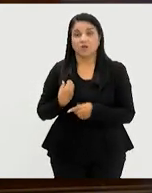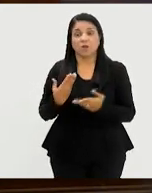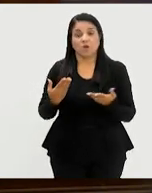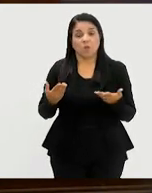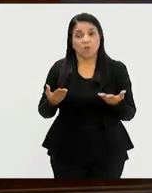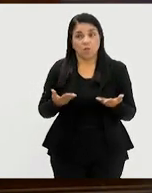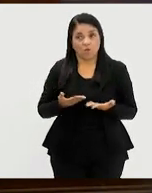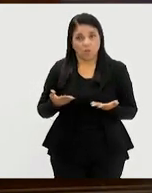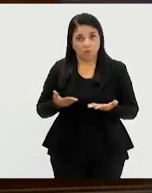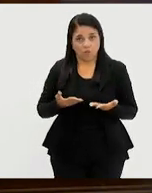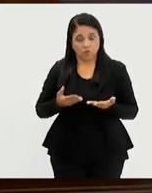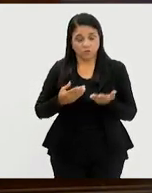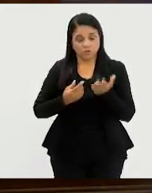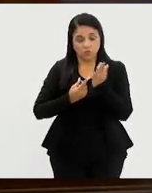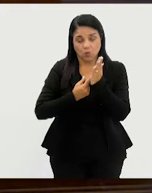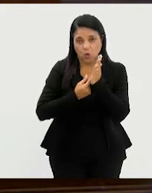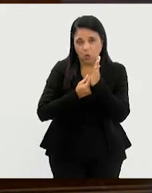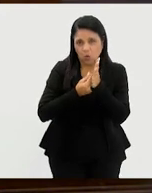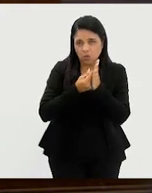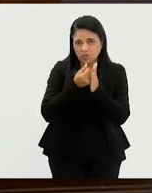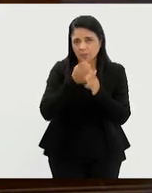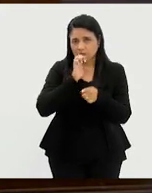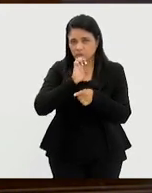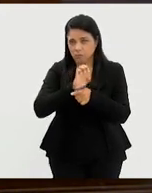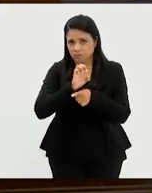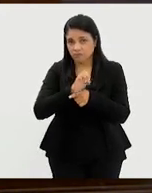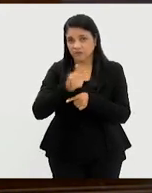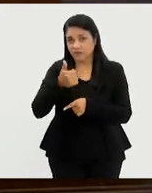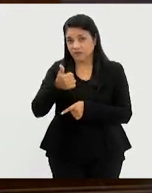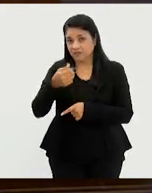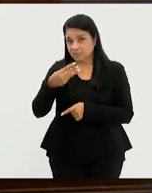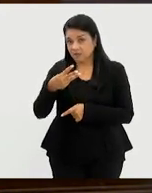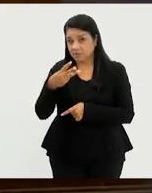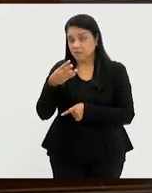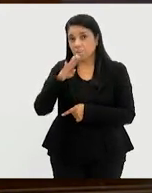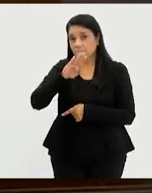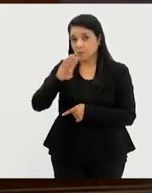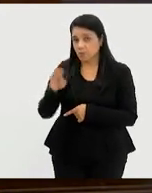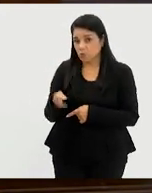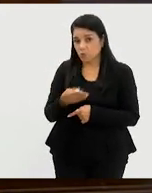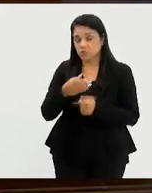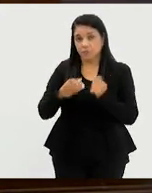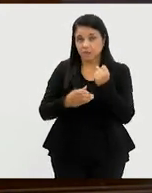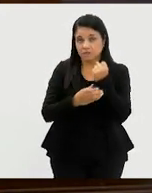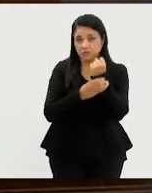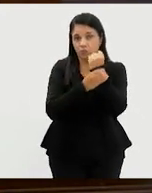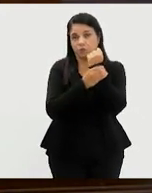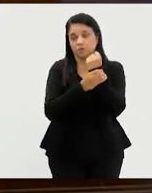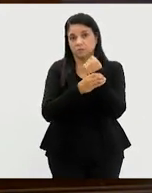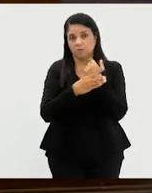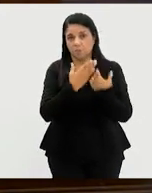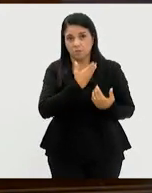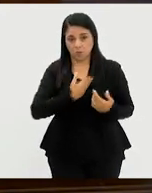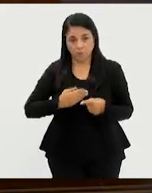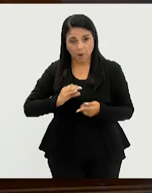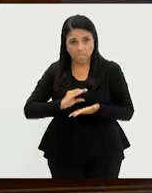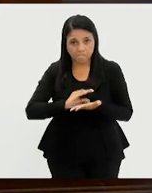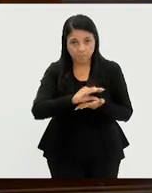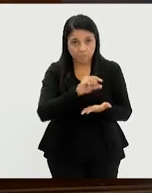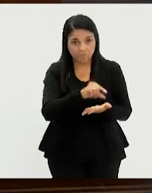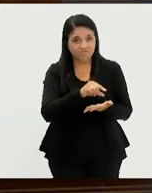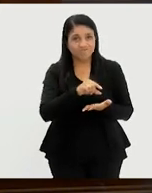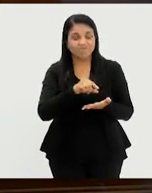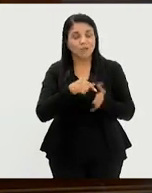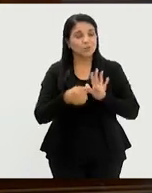tem um orçamento do Estado cerca de 13 bilhões para segurança pública Mas isso não revela uma segurança pública mais